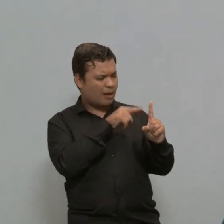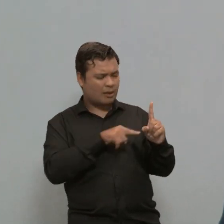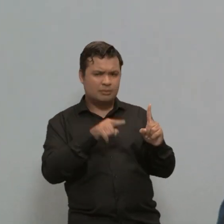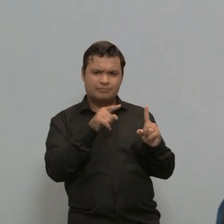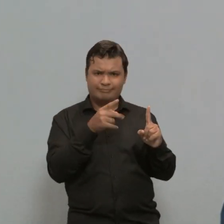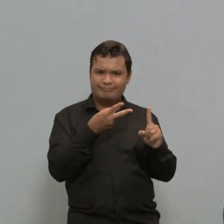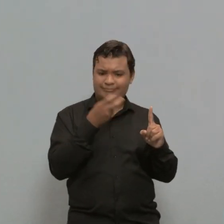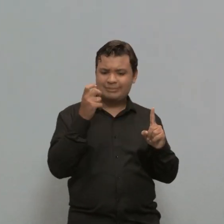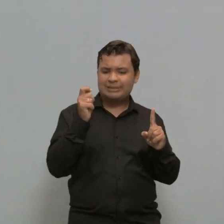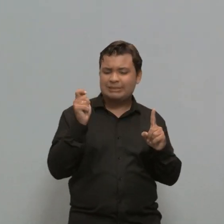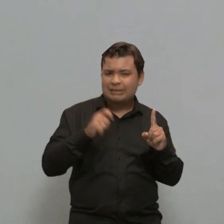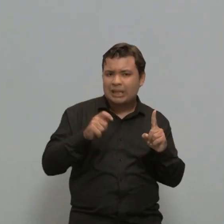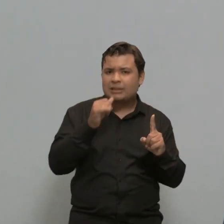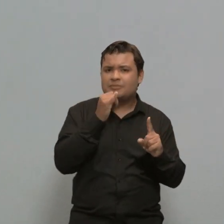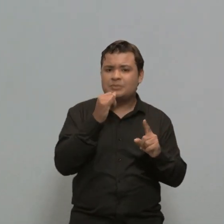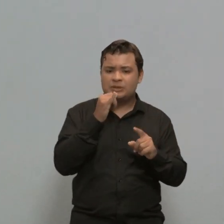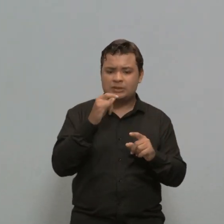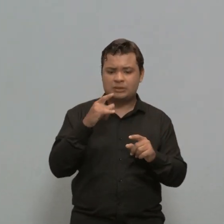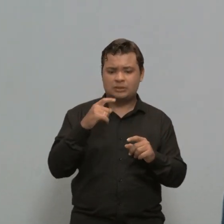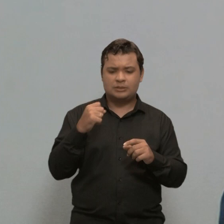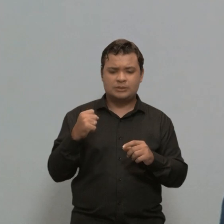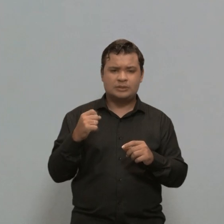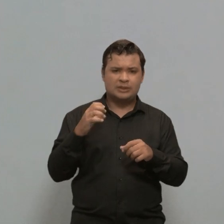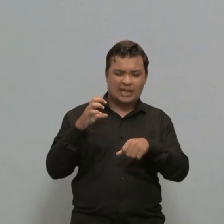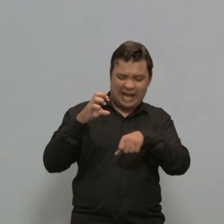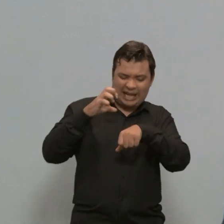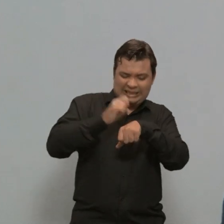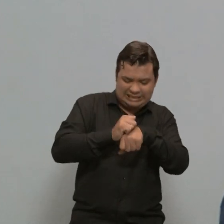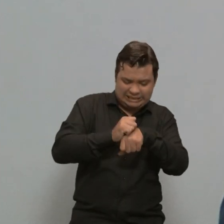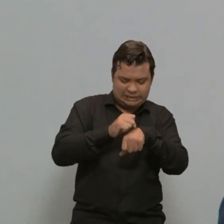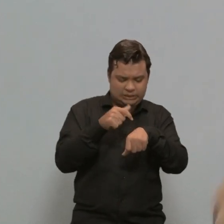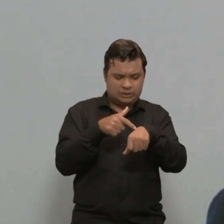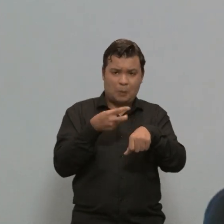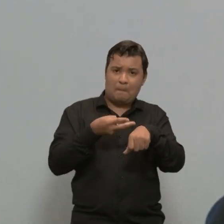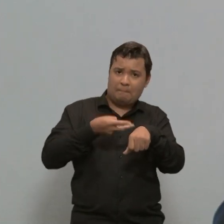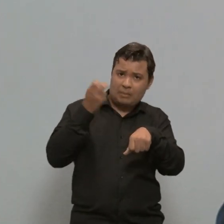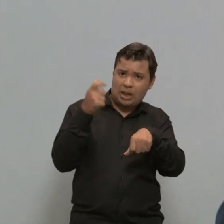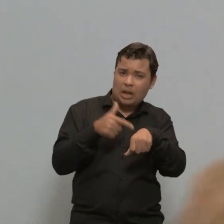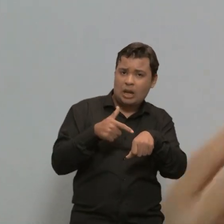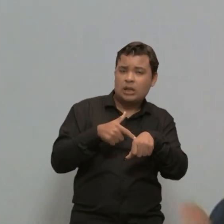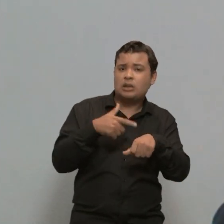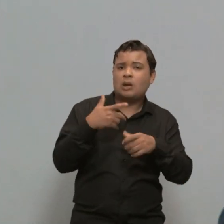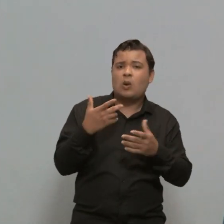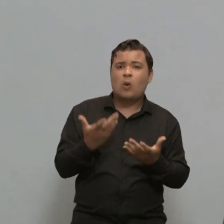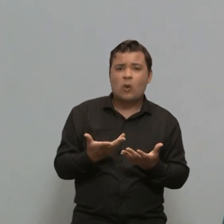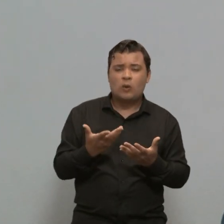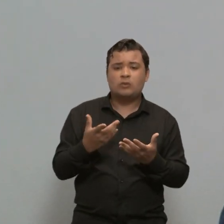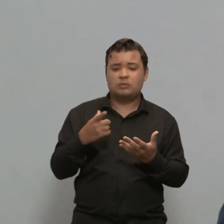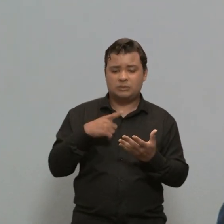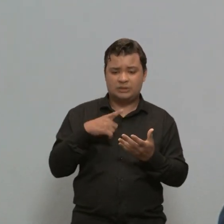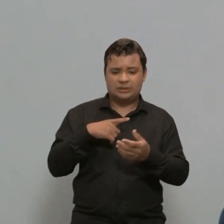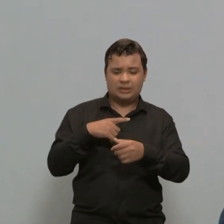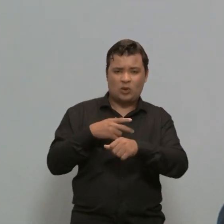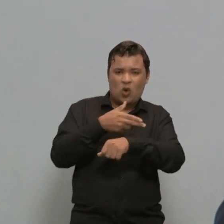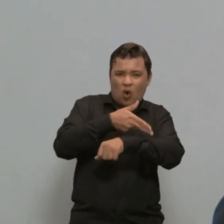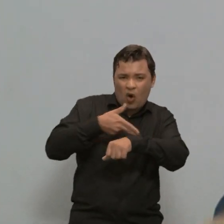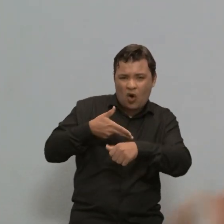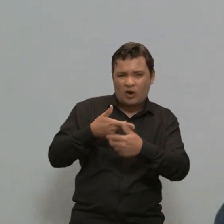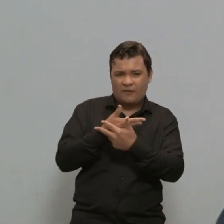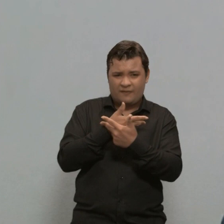como marcas de mordida, escoriações, lacerações, pode